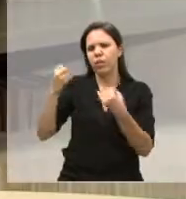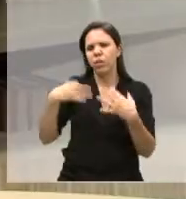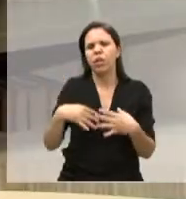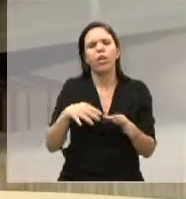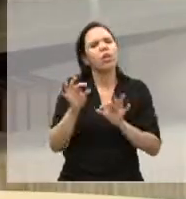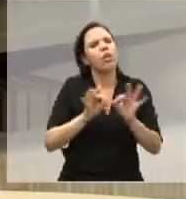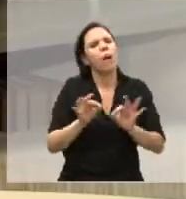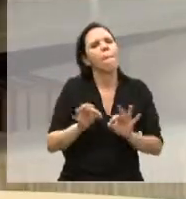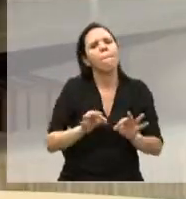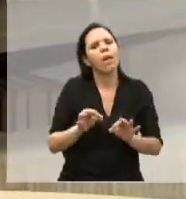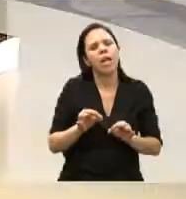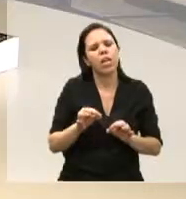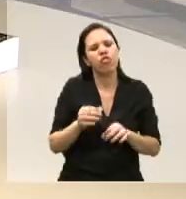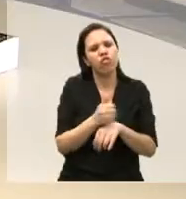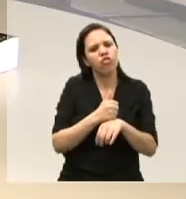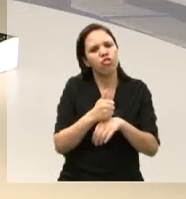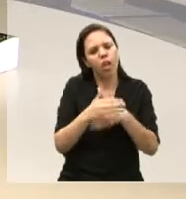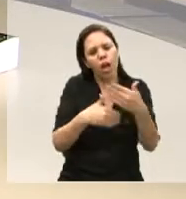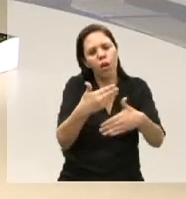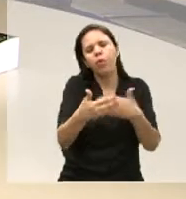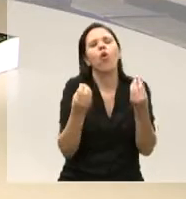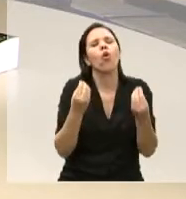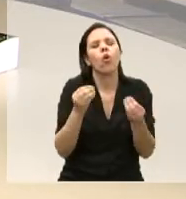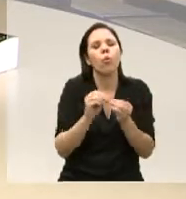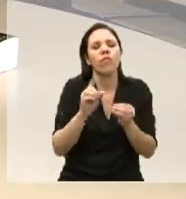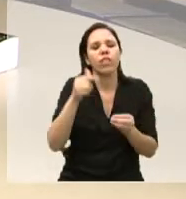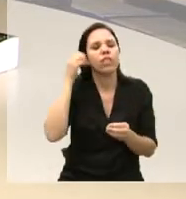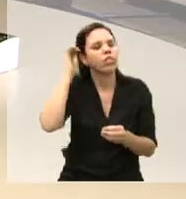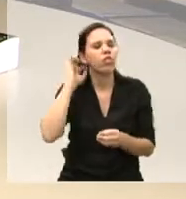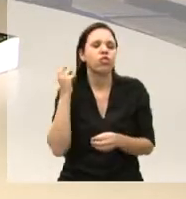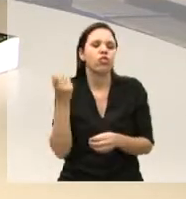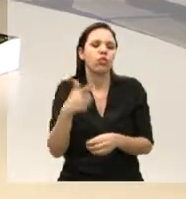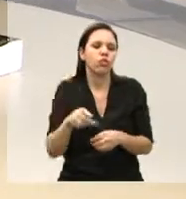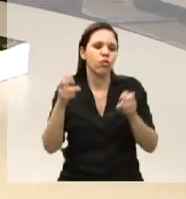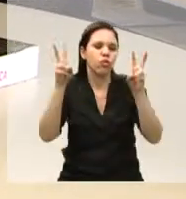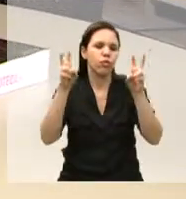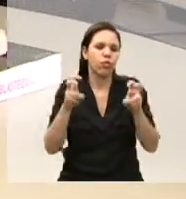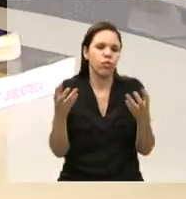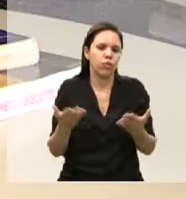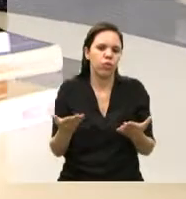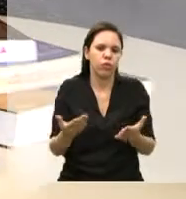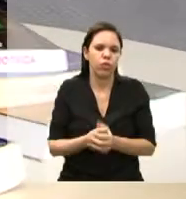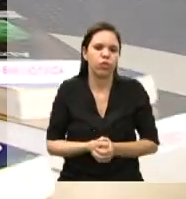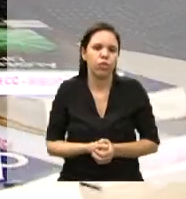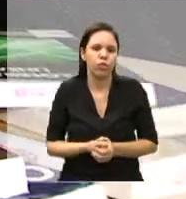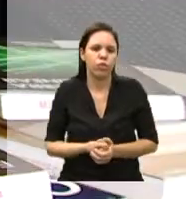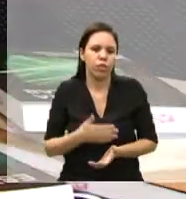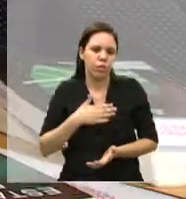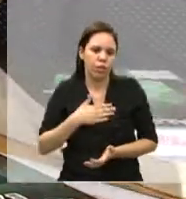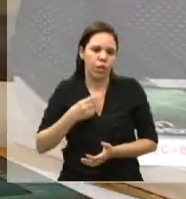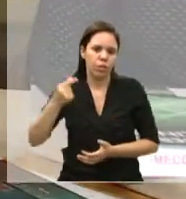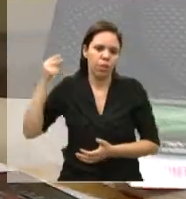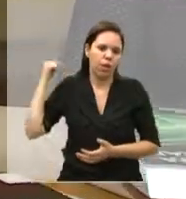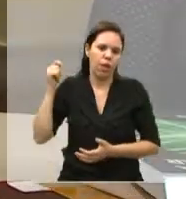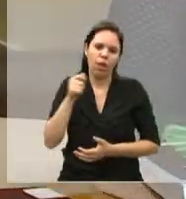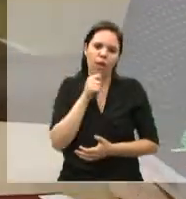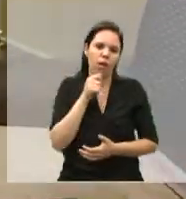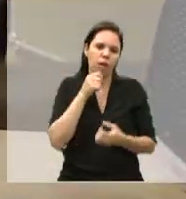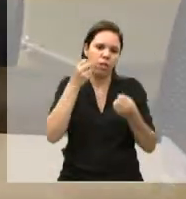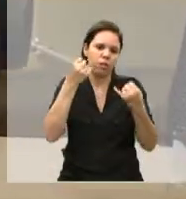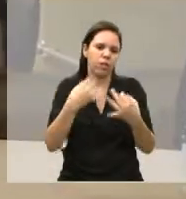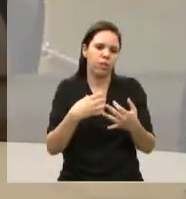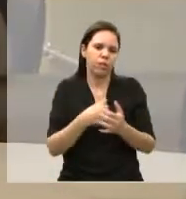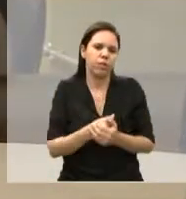Como é que se faz isso? Bom, de novo, não é um tema abordado hoje, pelo menos na minha época não era abordado na